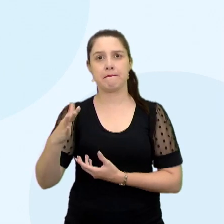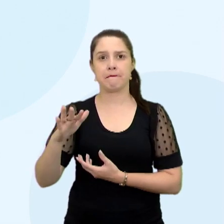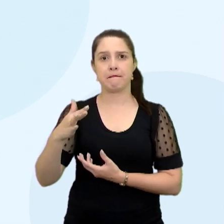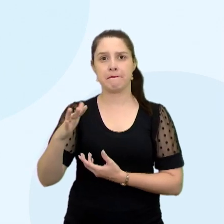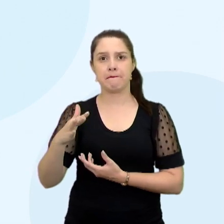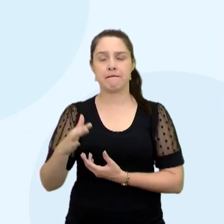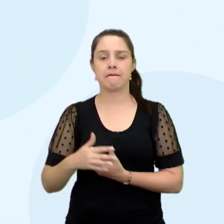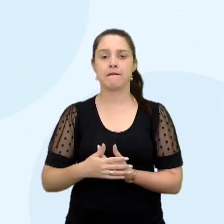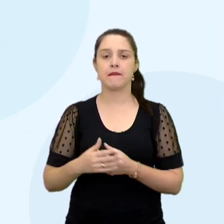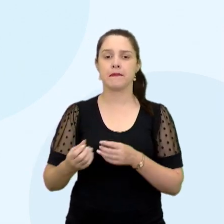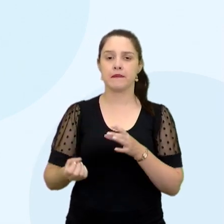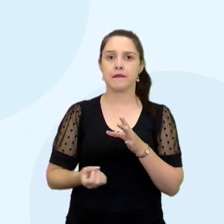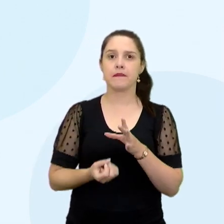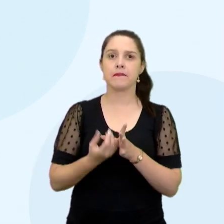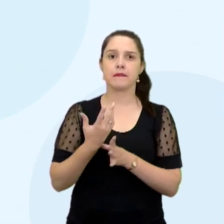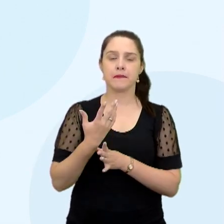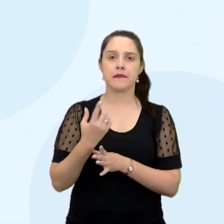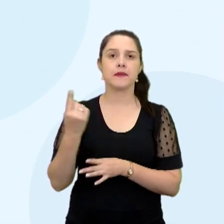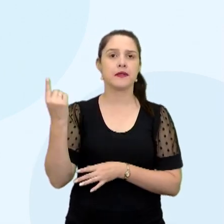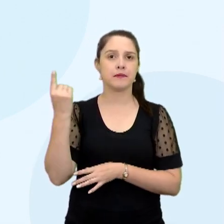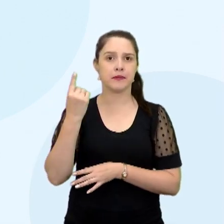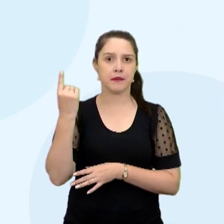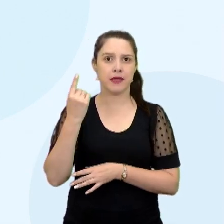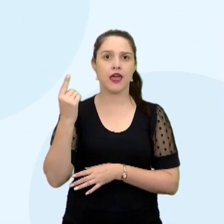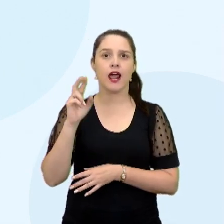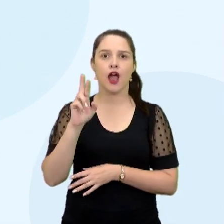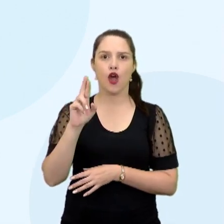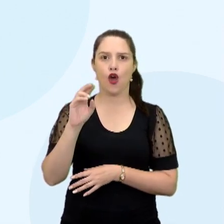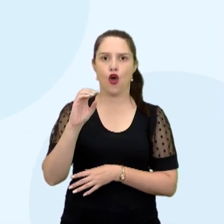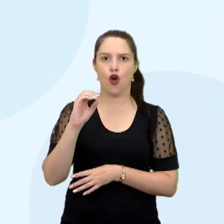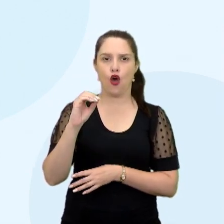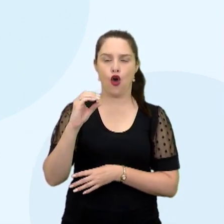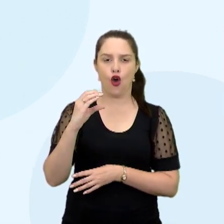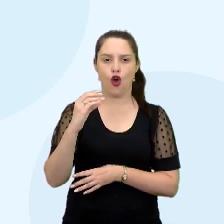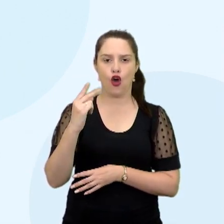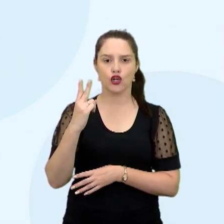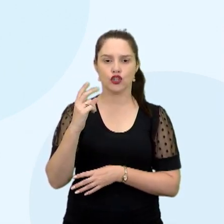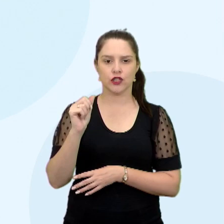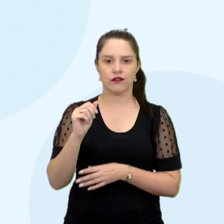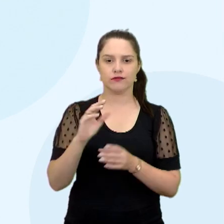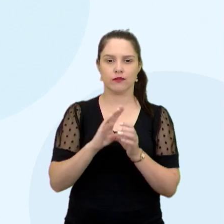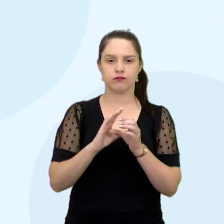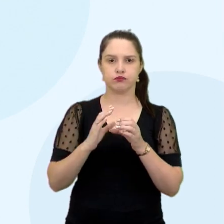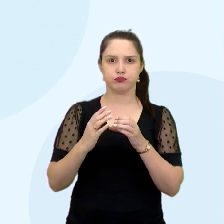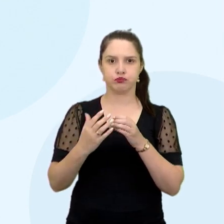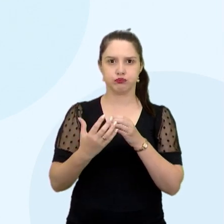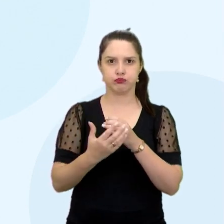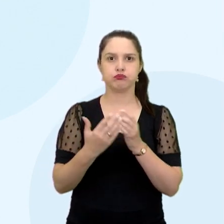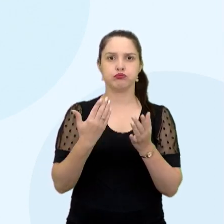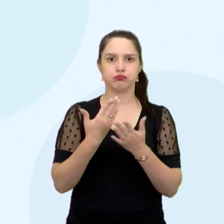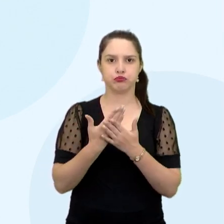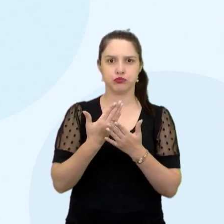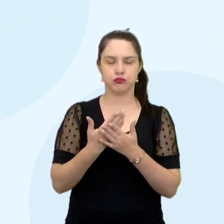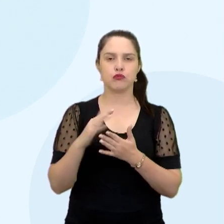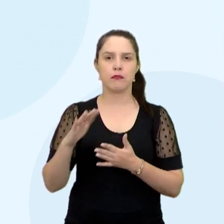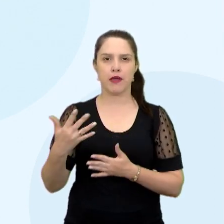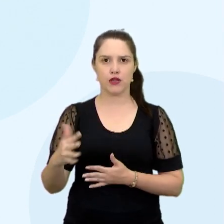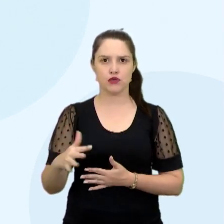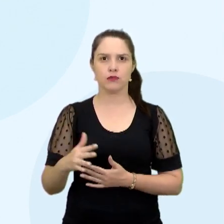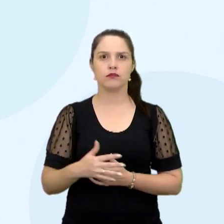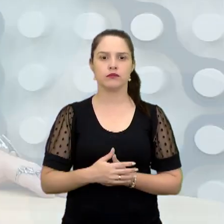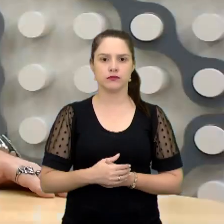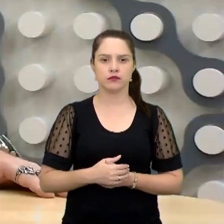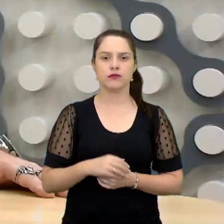começar a formação aí das primeiras rochas, isso datados aí, né, por estudos aí mais ou menos, né,